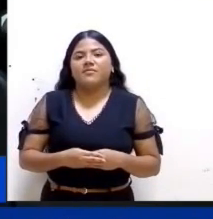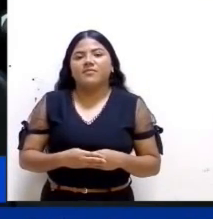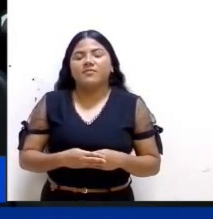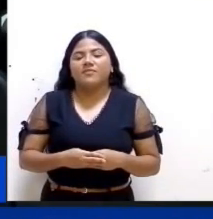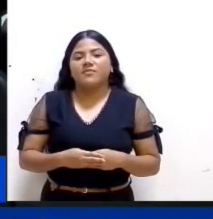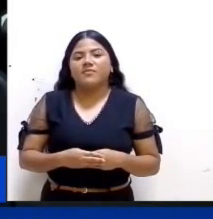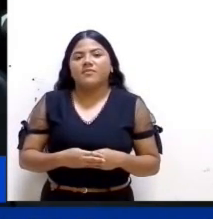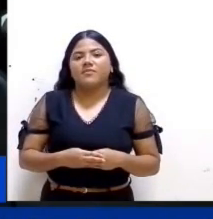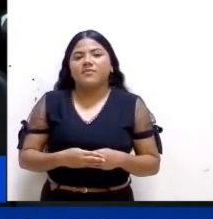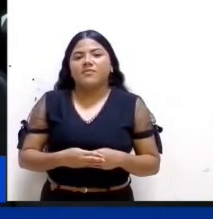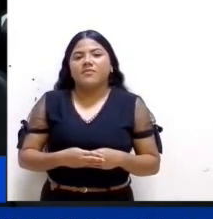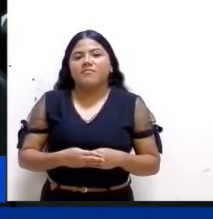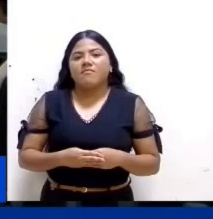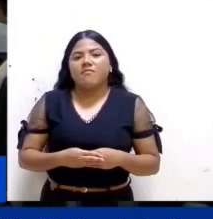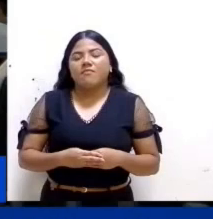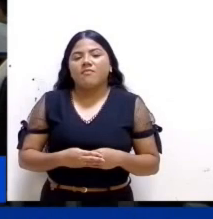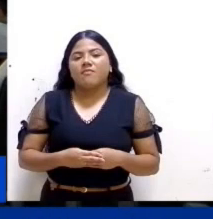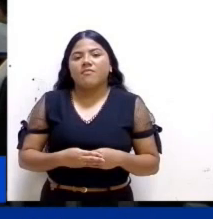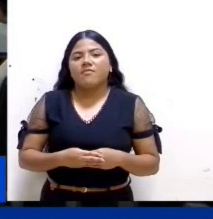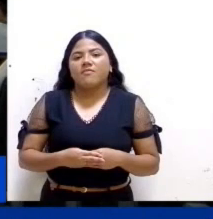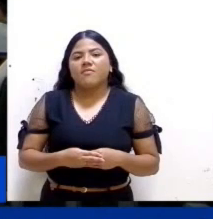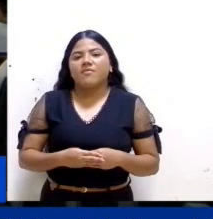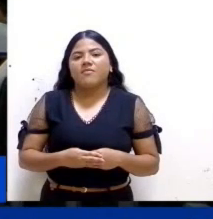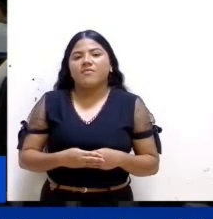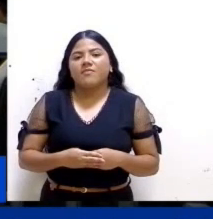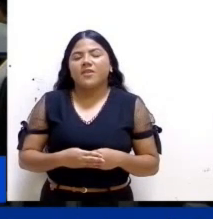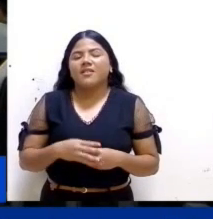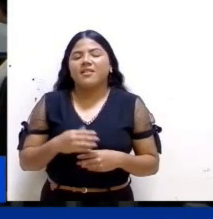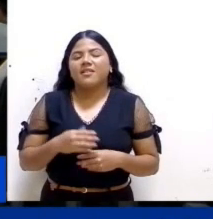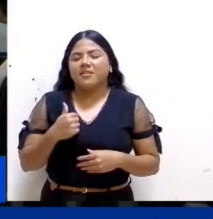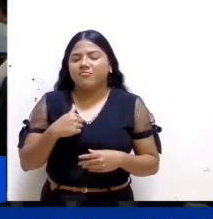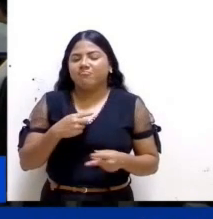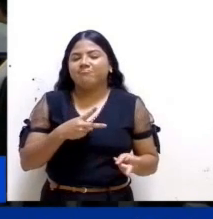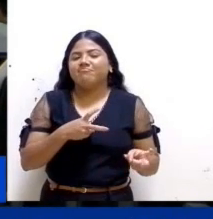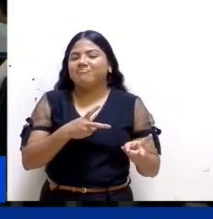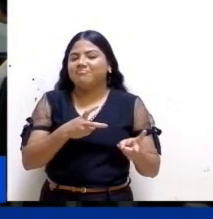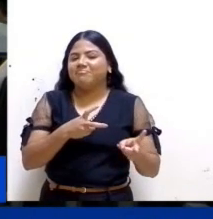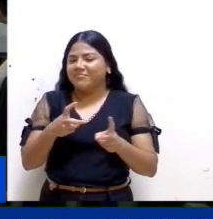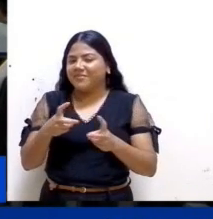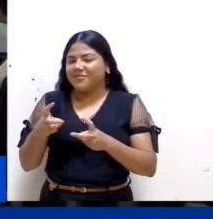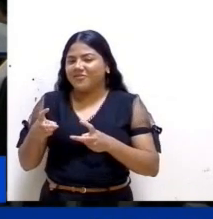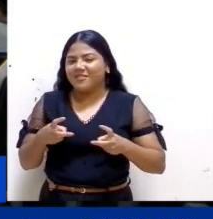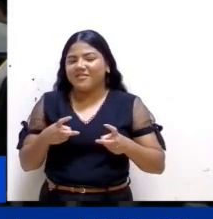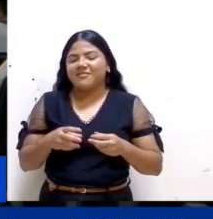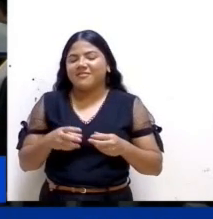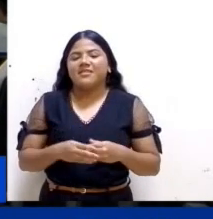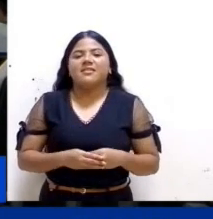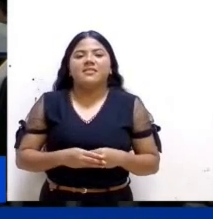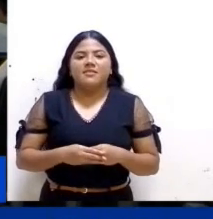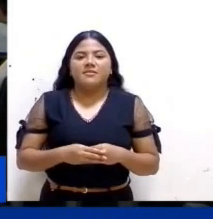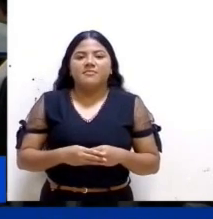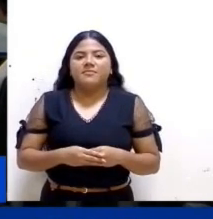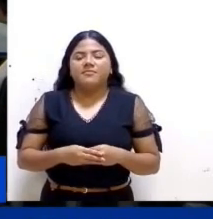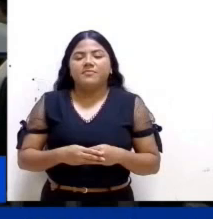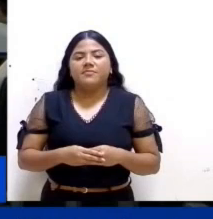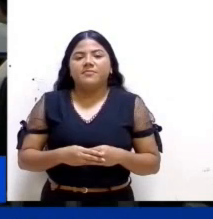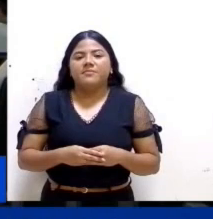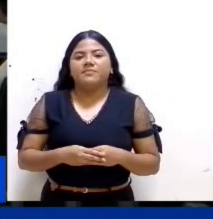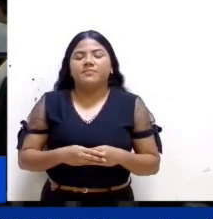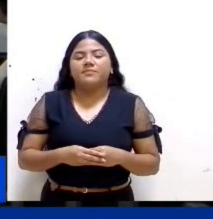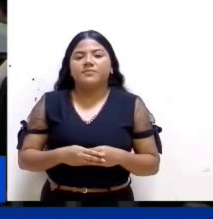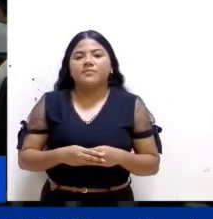Permanece mais ampla do auditório. Olha, a palavra palestrante Gabriela Valente. Eu vi aqui. Tem um remédio para caso o